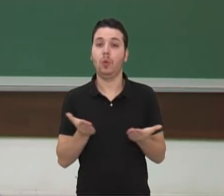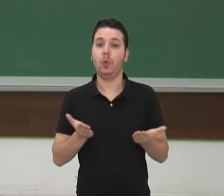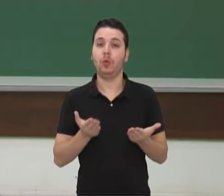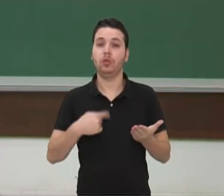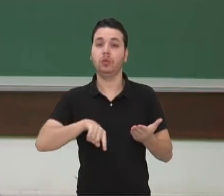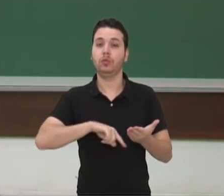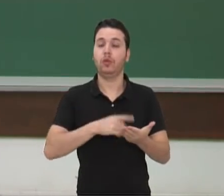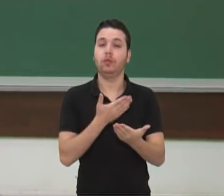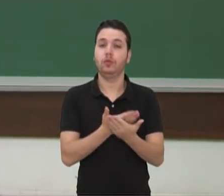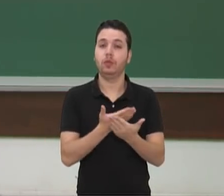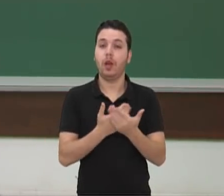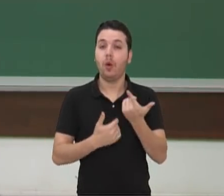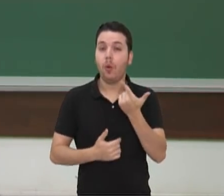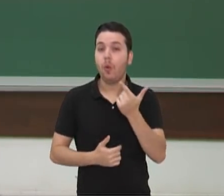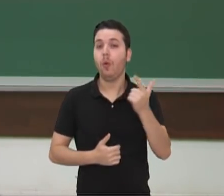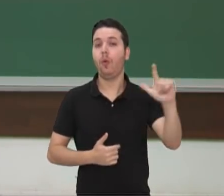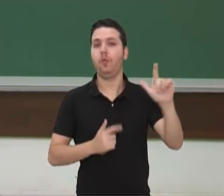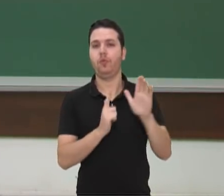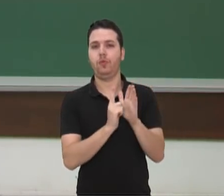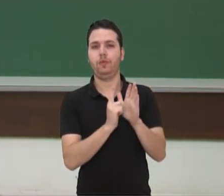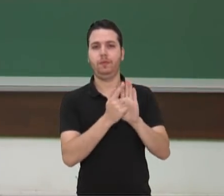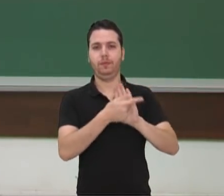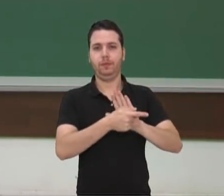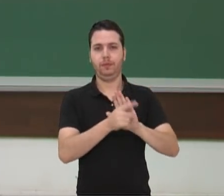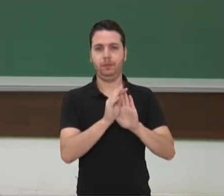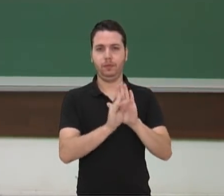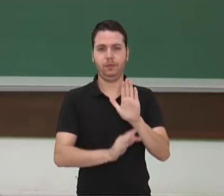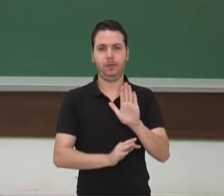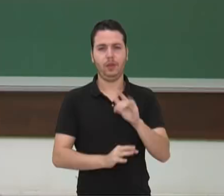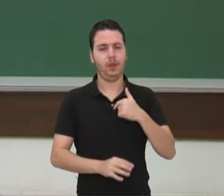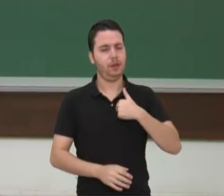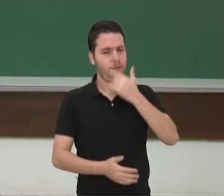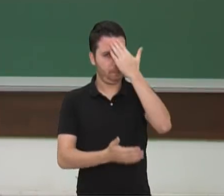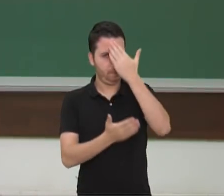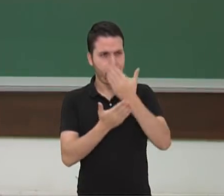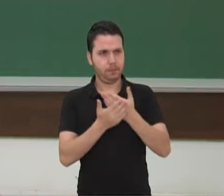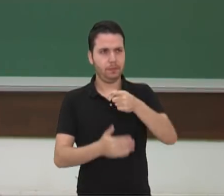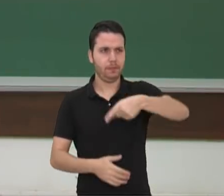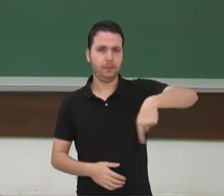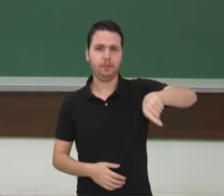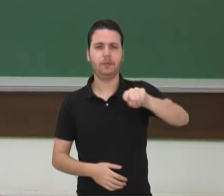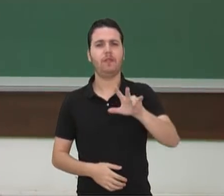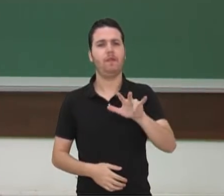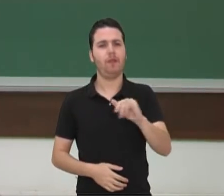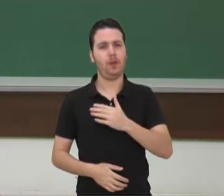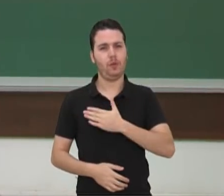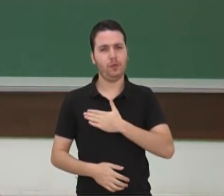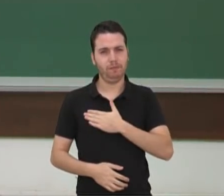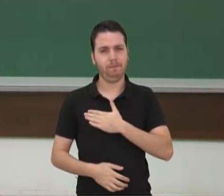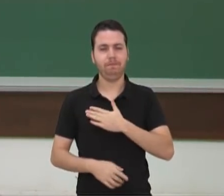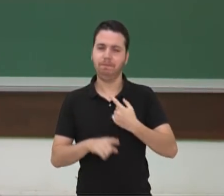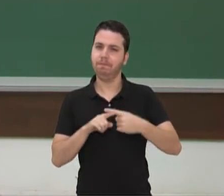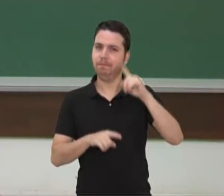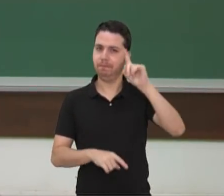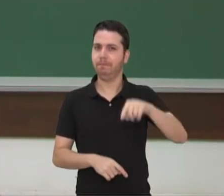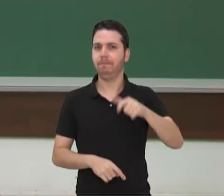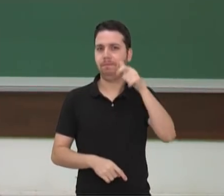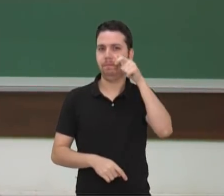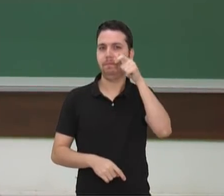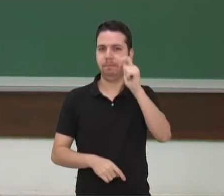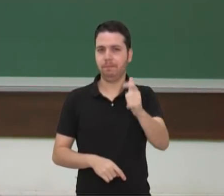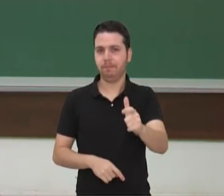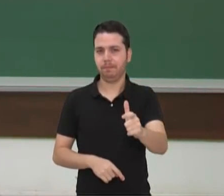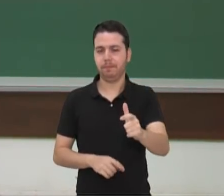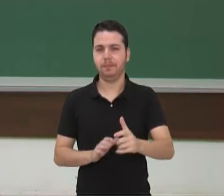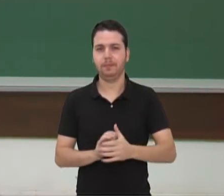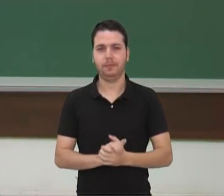outro gênero textual. E eu acho que você vai gostar muito, porque ele é bem interessante. Primeiro, eu